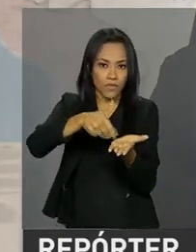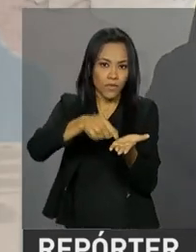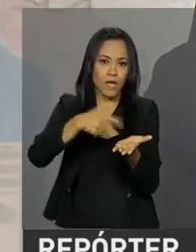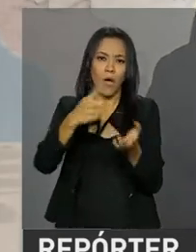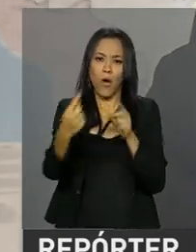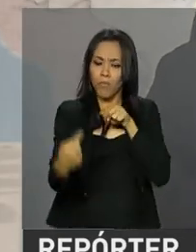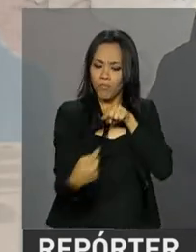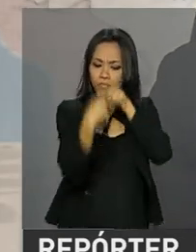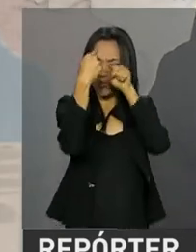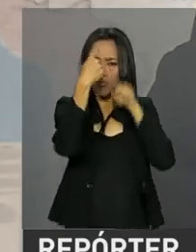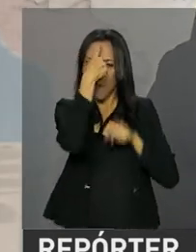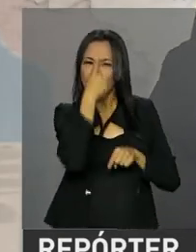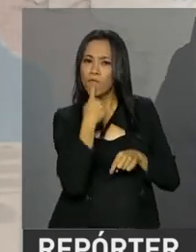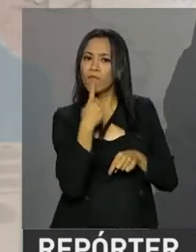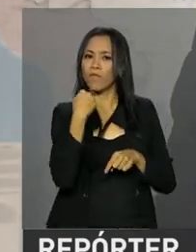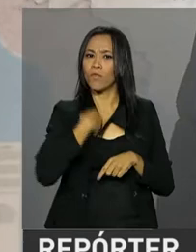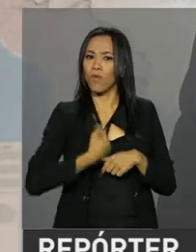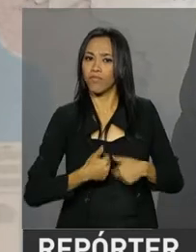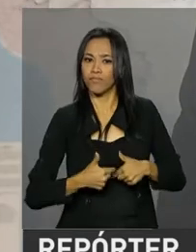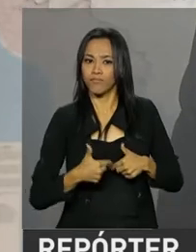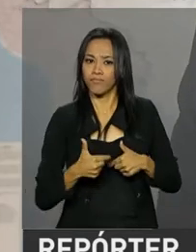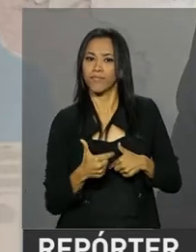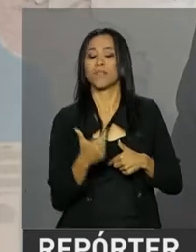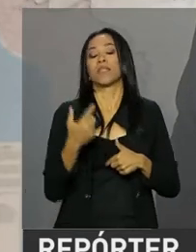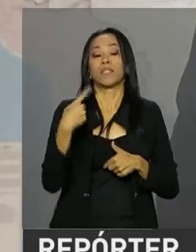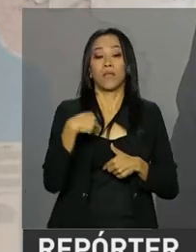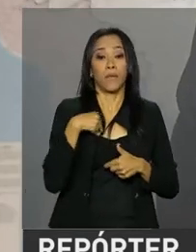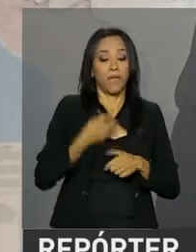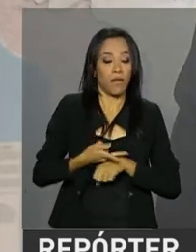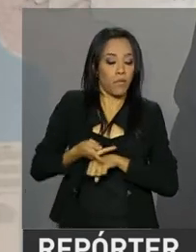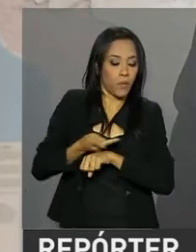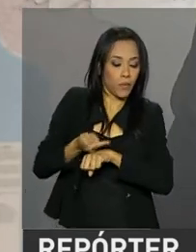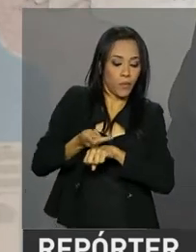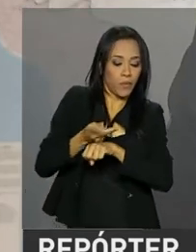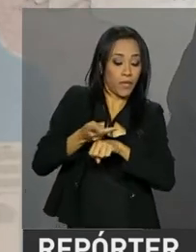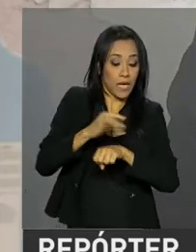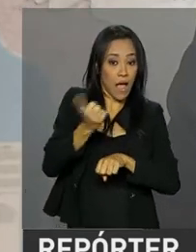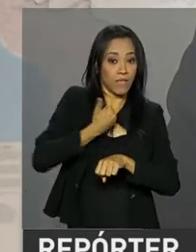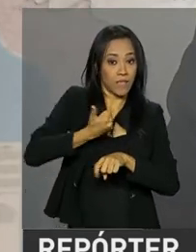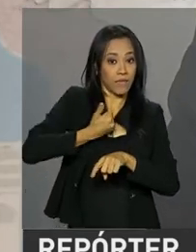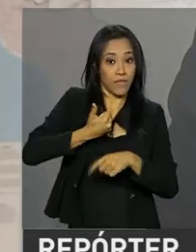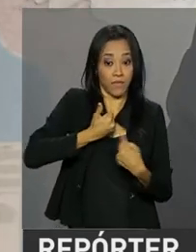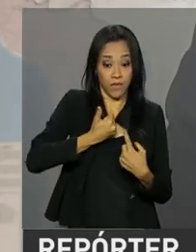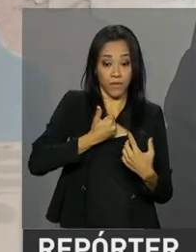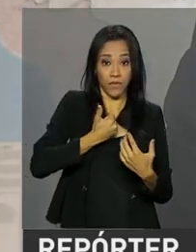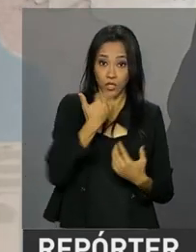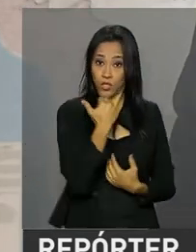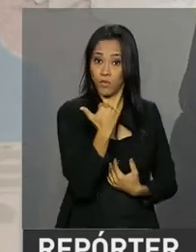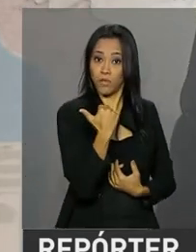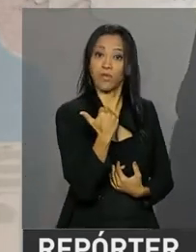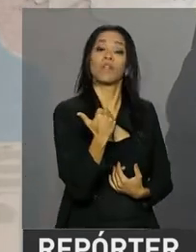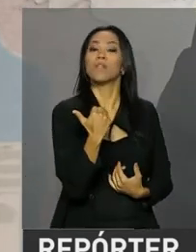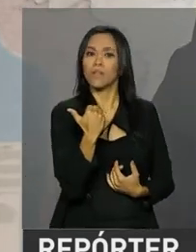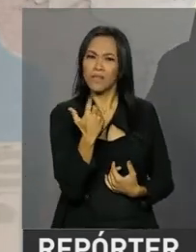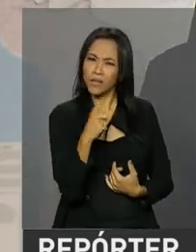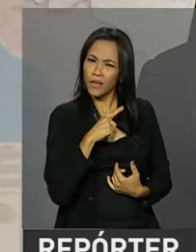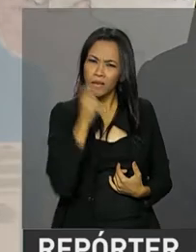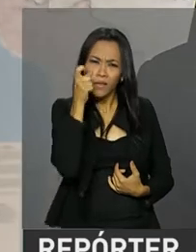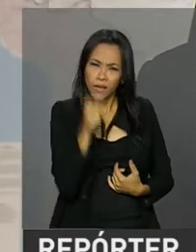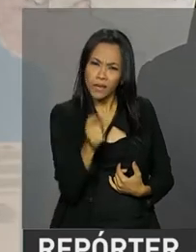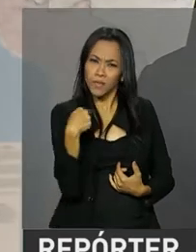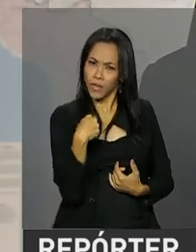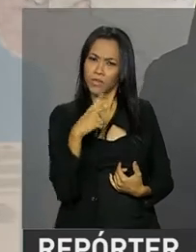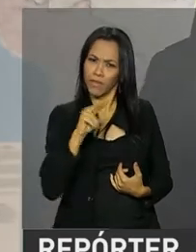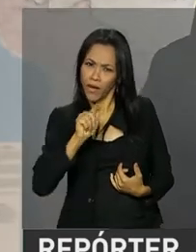perfil do trabalhador o sistema vai enviar um alerta dizendo se esse trabalhador tem interesse ou não por